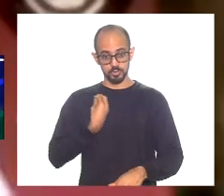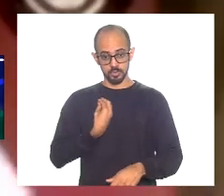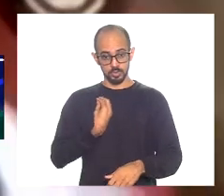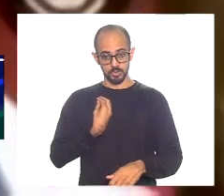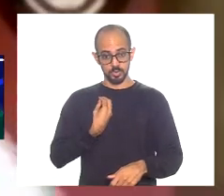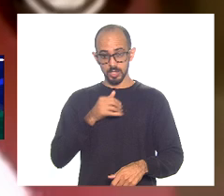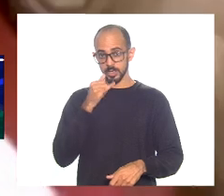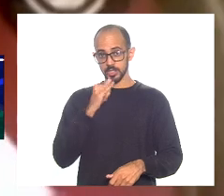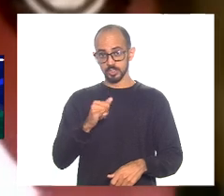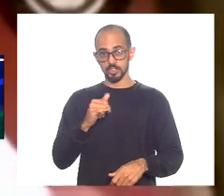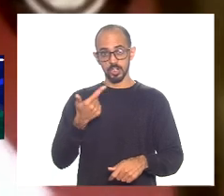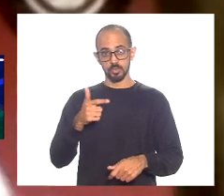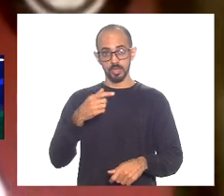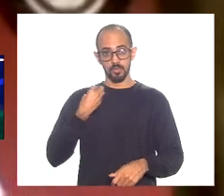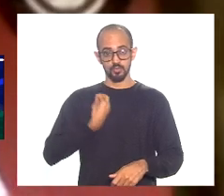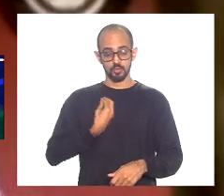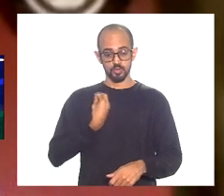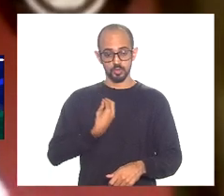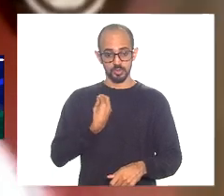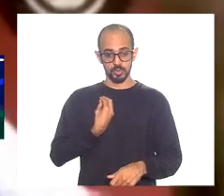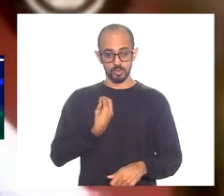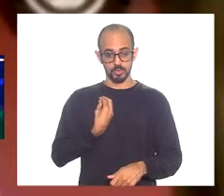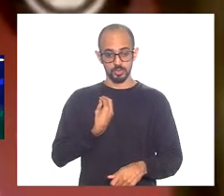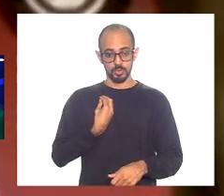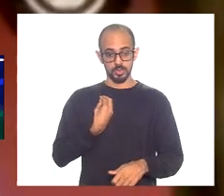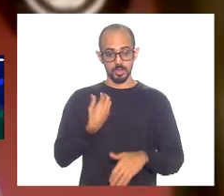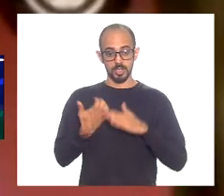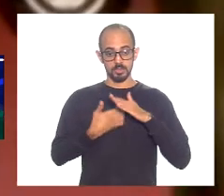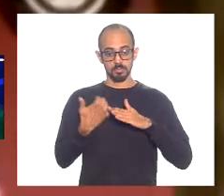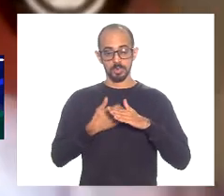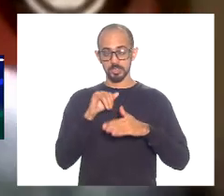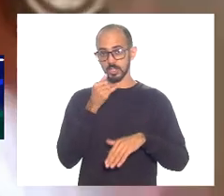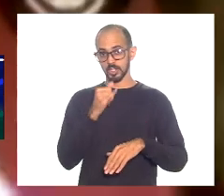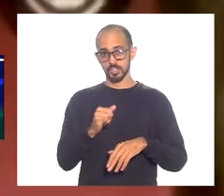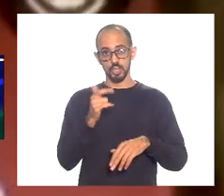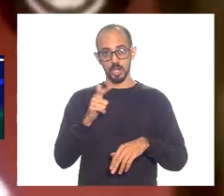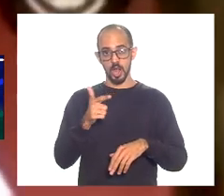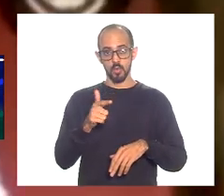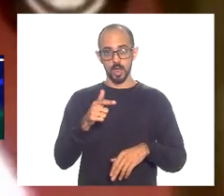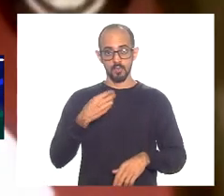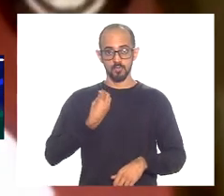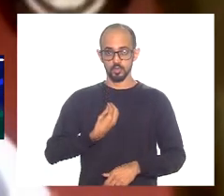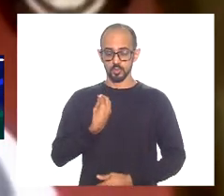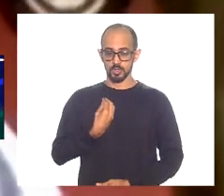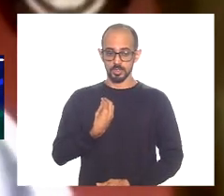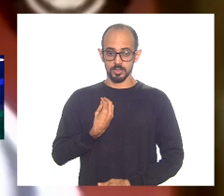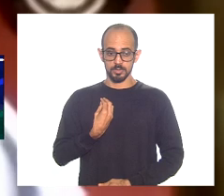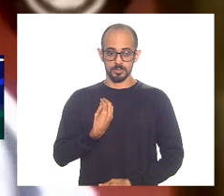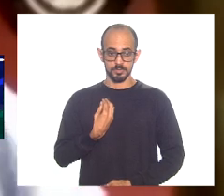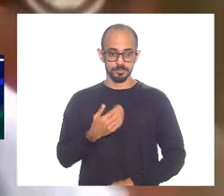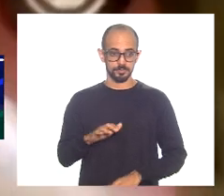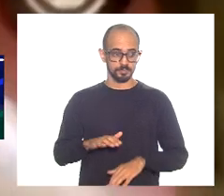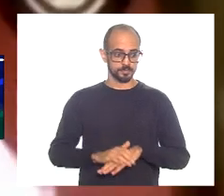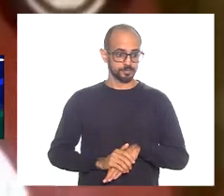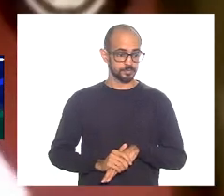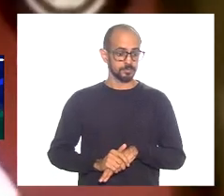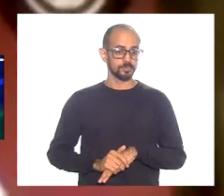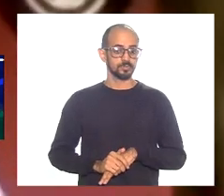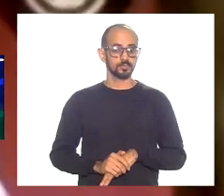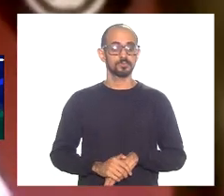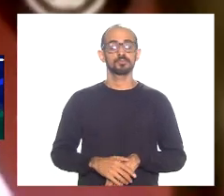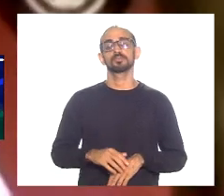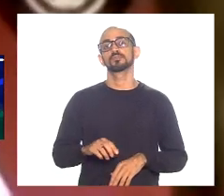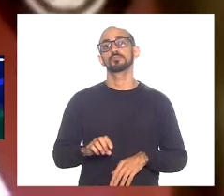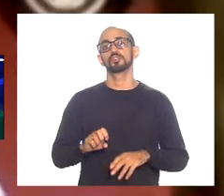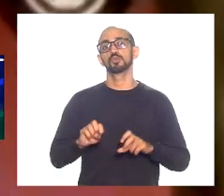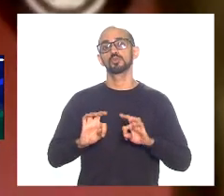está funcionando a operadora do sistema de energia. Não funciona. E também tudo não está funcionando. Então, é tudo